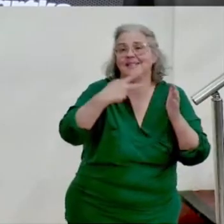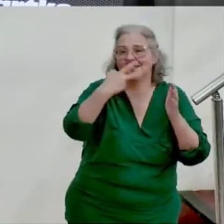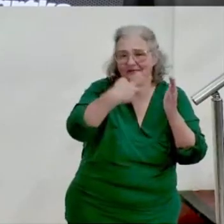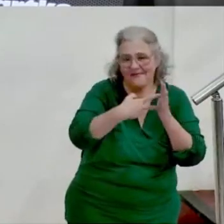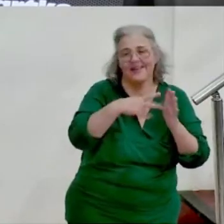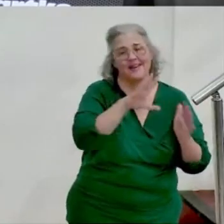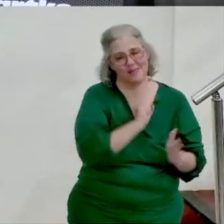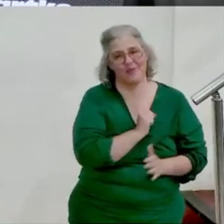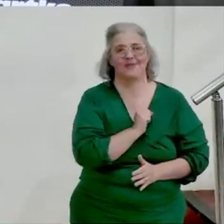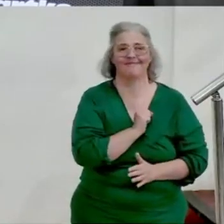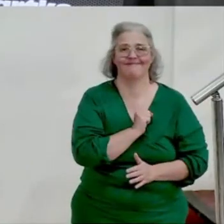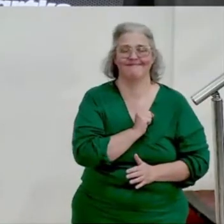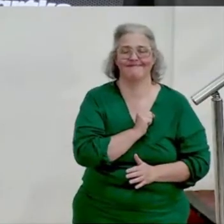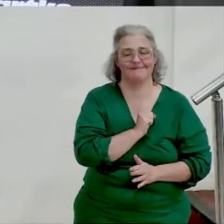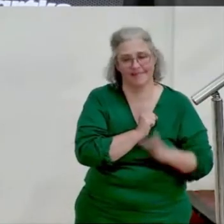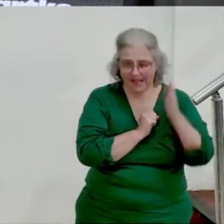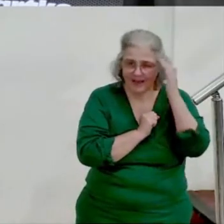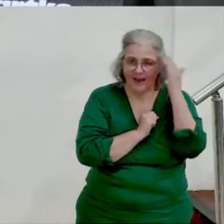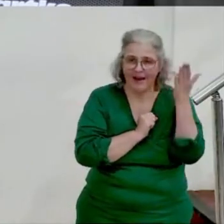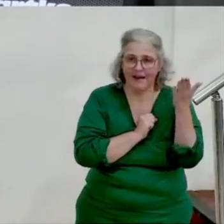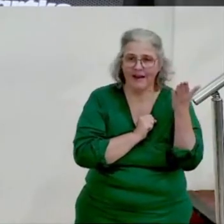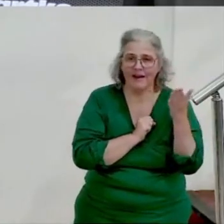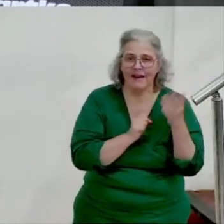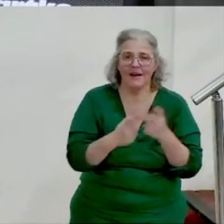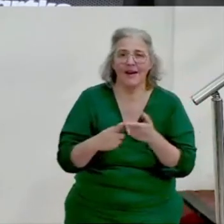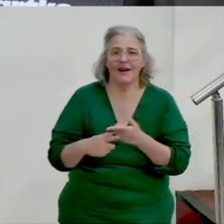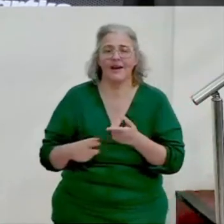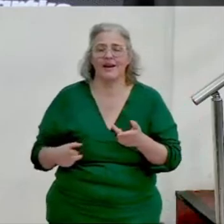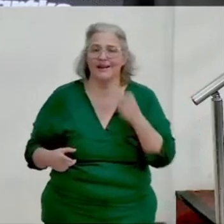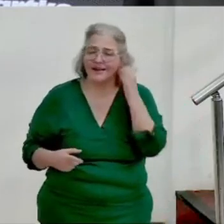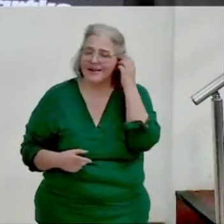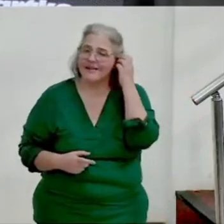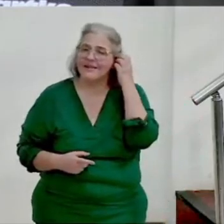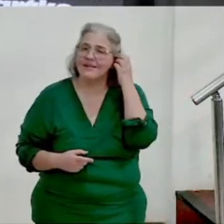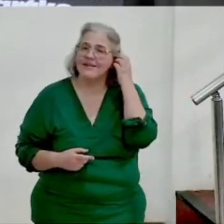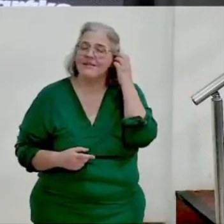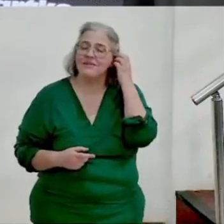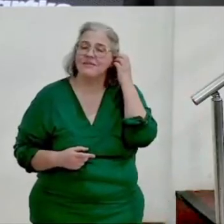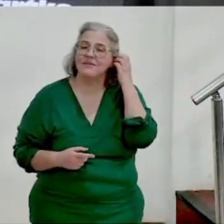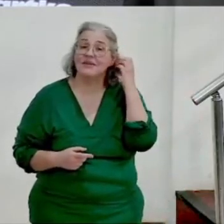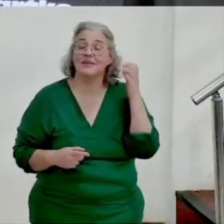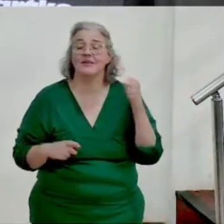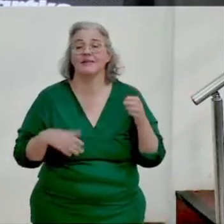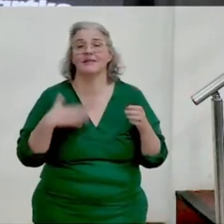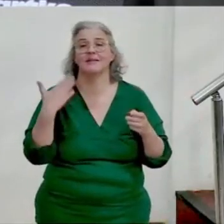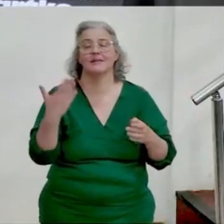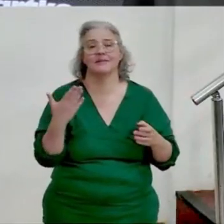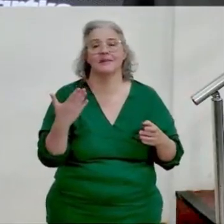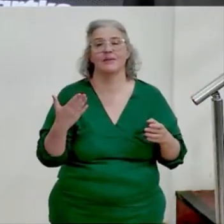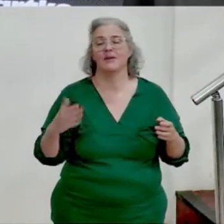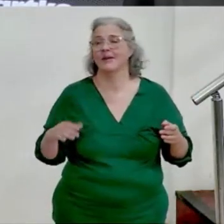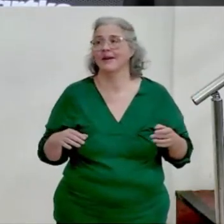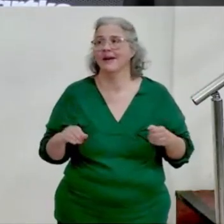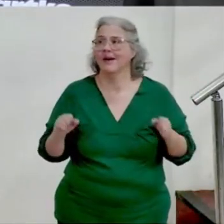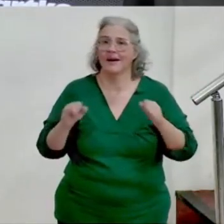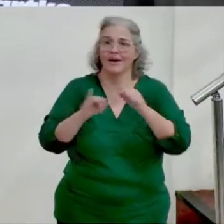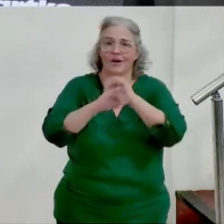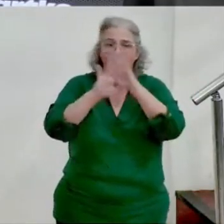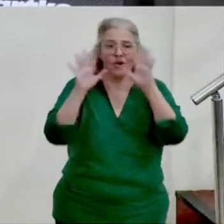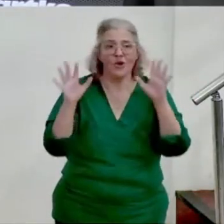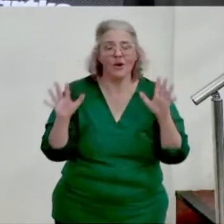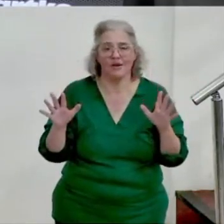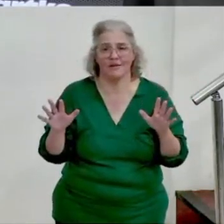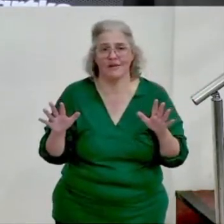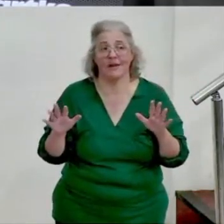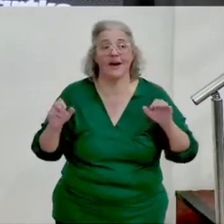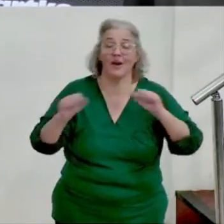pode descumprir o primeiro mandamento. O amor de Deus é primariamente a sua própria glória. E o amor de Deus, a sua